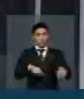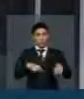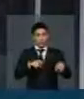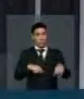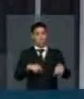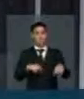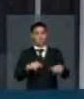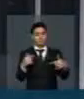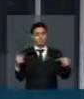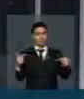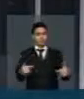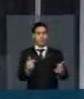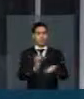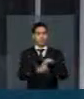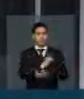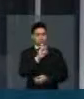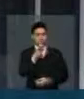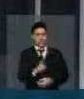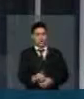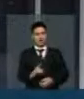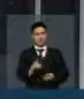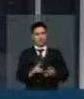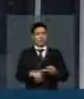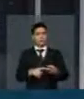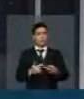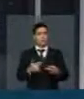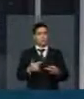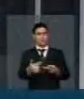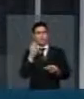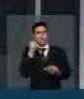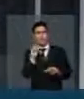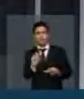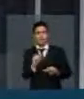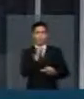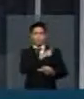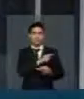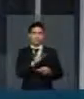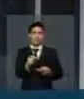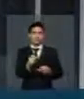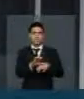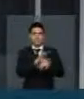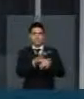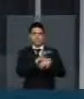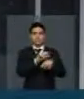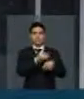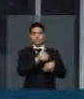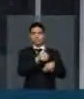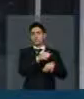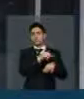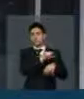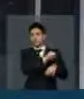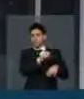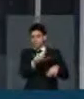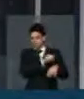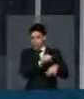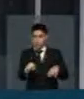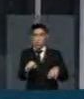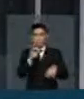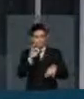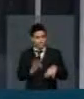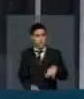que lutam pelos seus direitos, que lutam para que a Constituição de 88 realmente